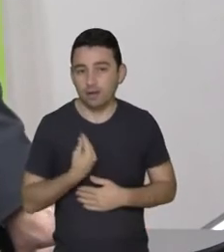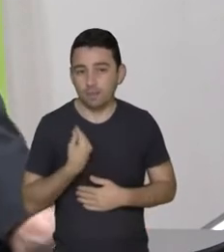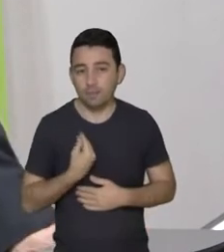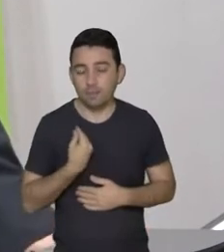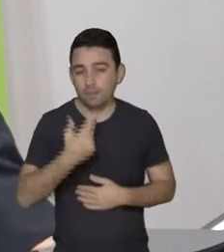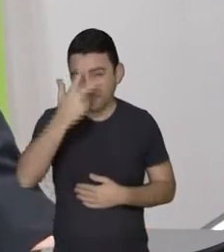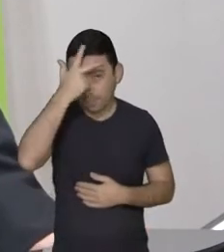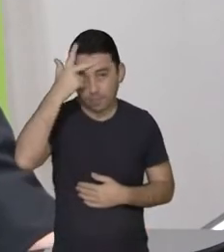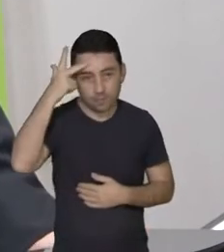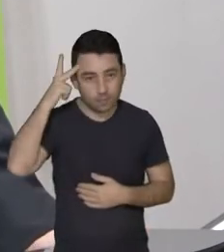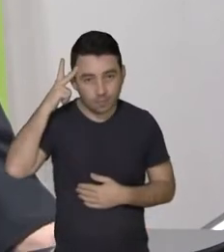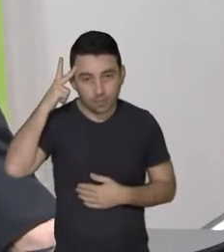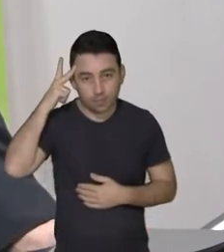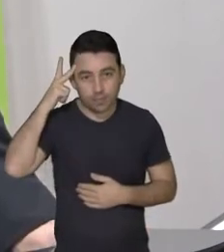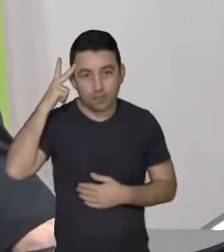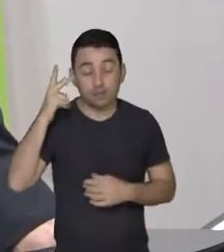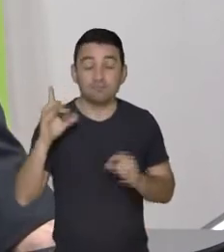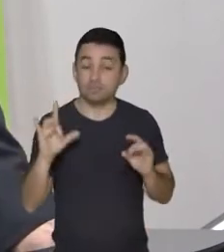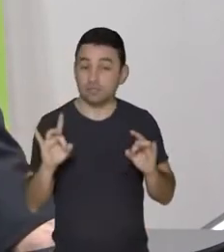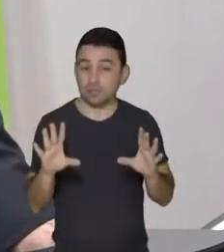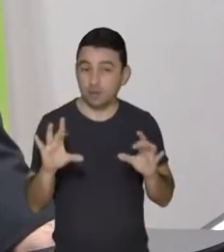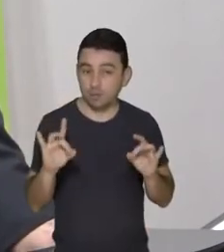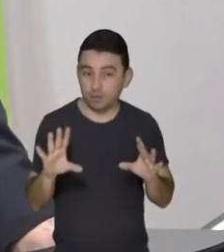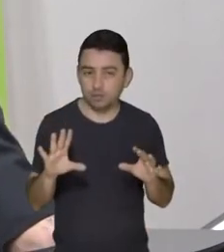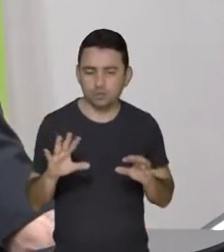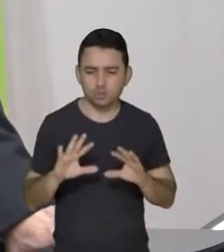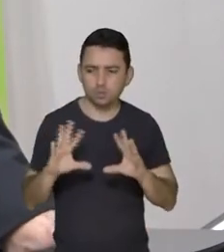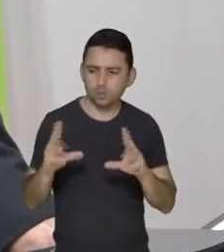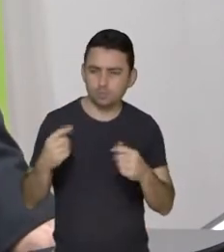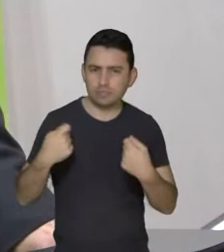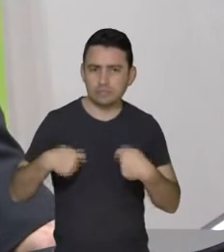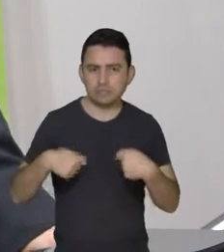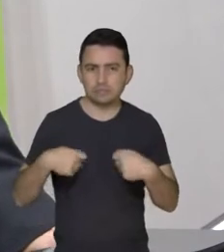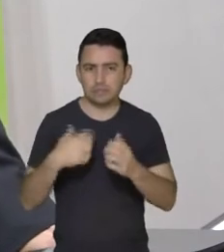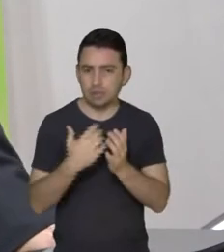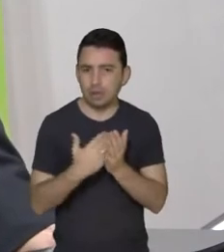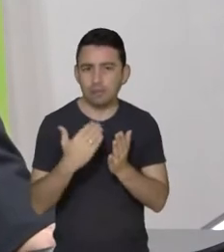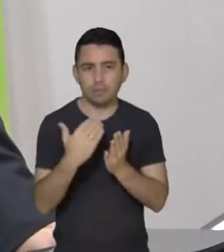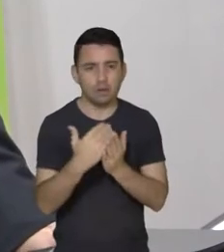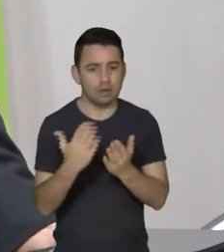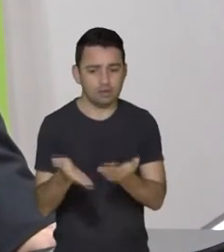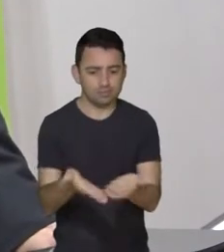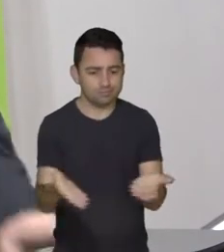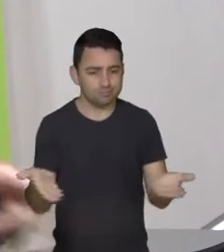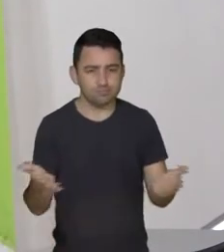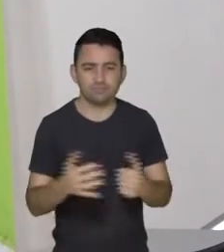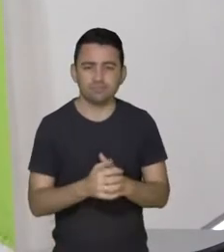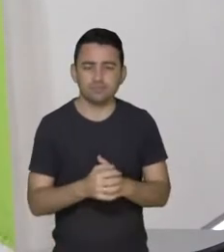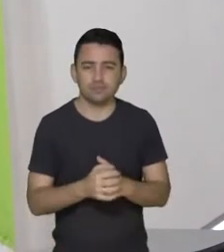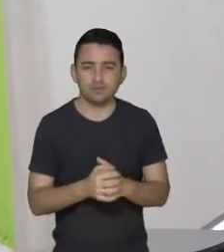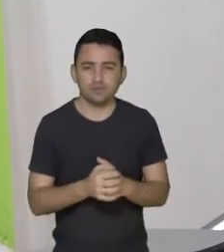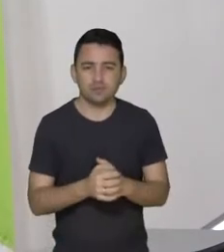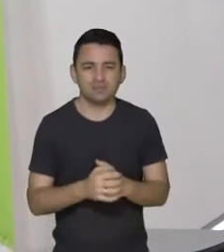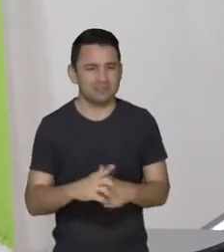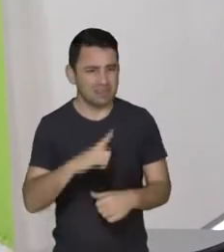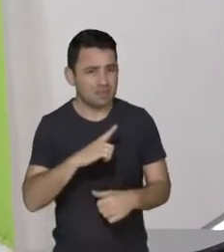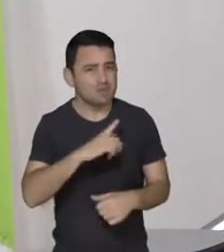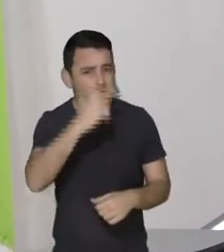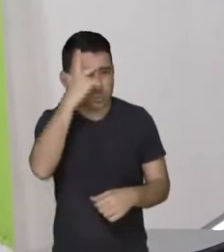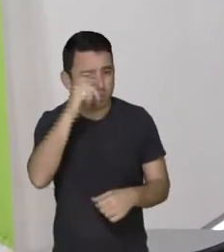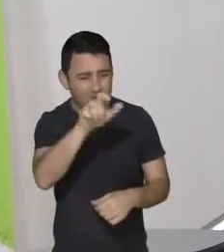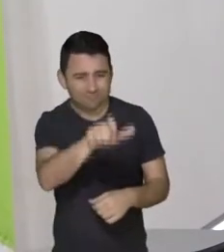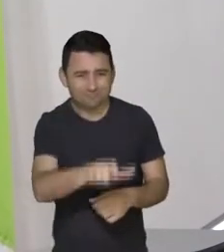especialmente para os que mais precisam para os que mais necessitam nós temos gente em situação